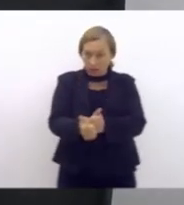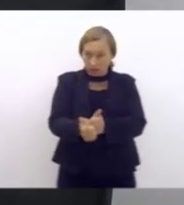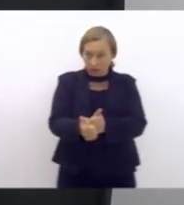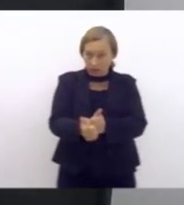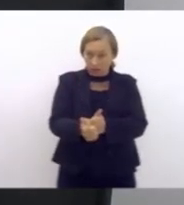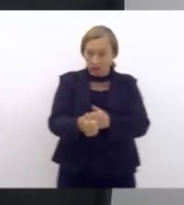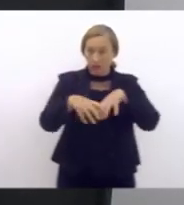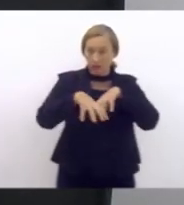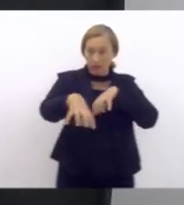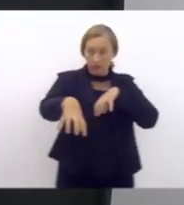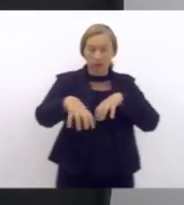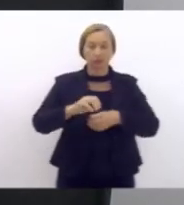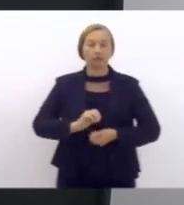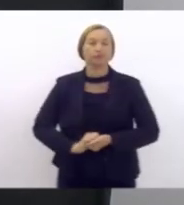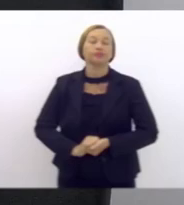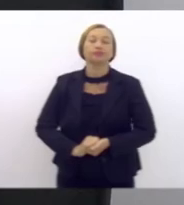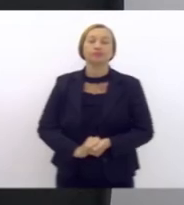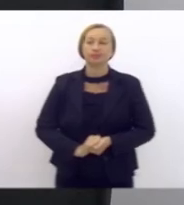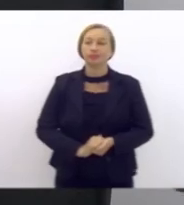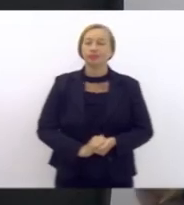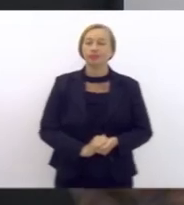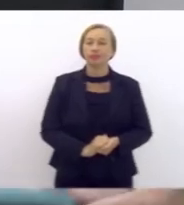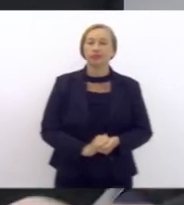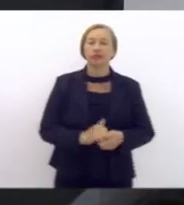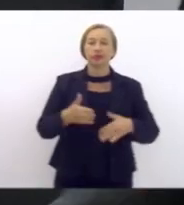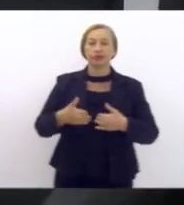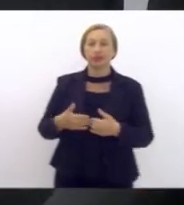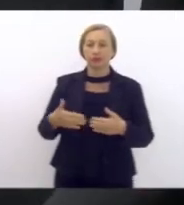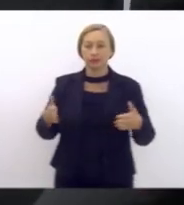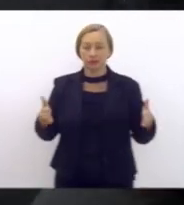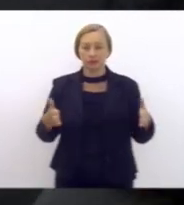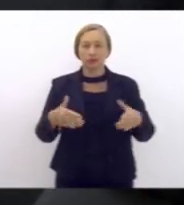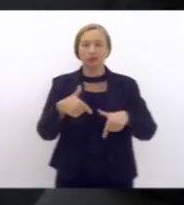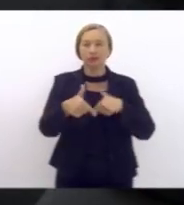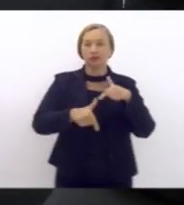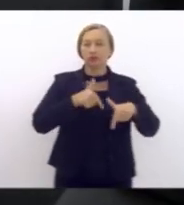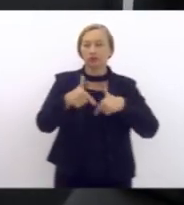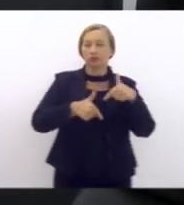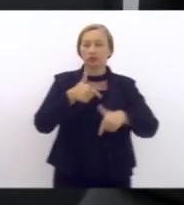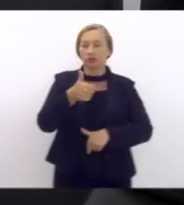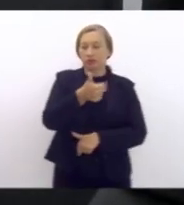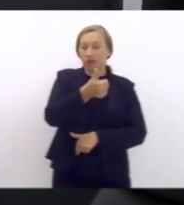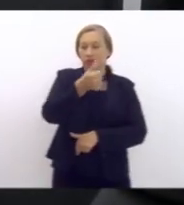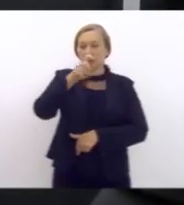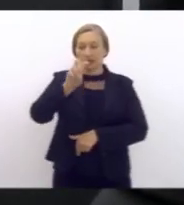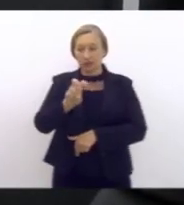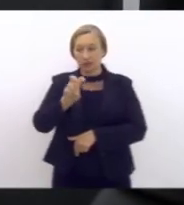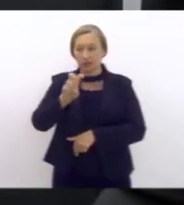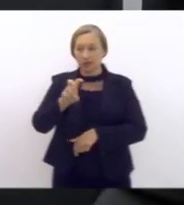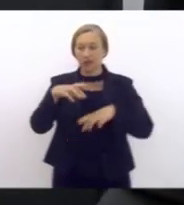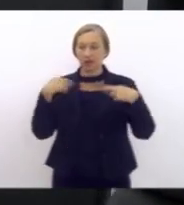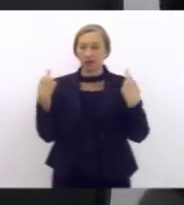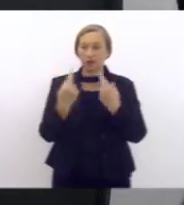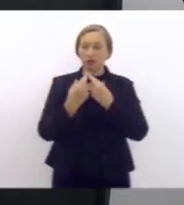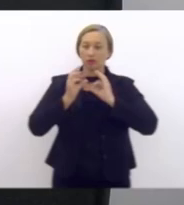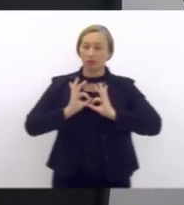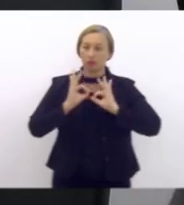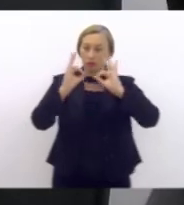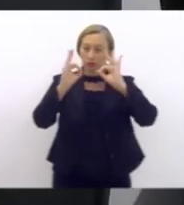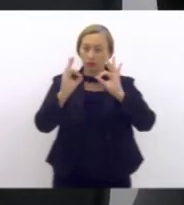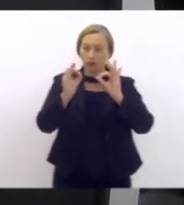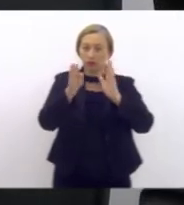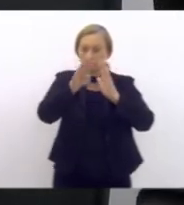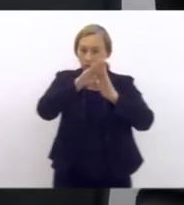pelo sistema remoto. Dou por abertos os trabalhos da 15ª reunião ordinária com a seguinte